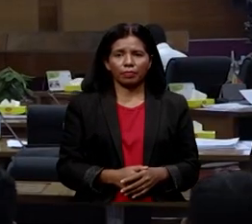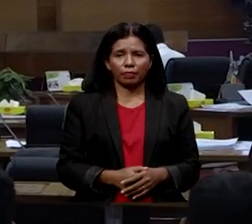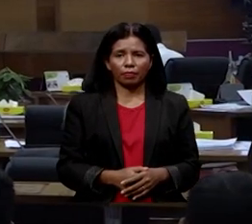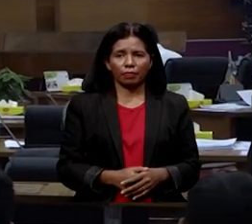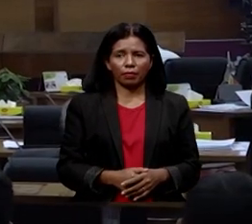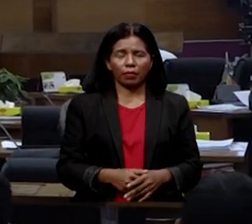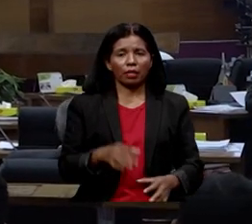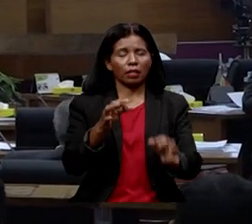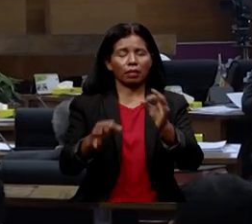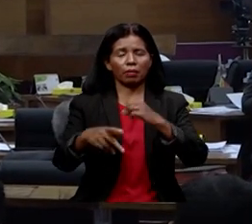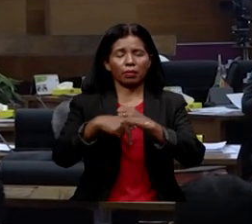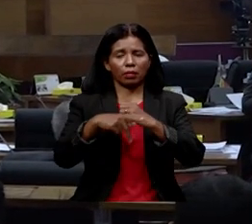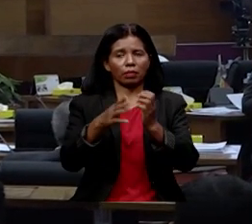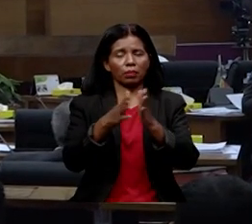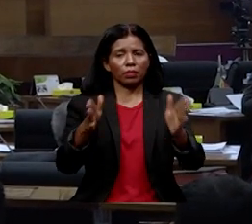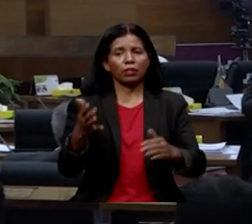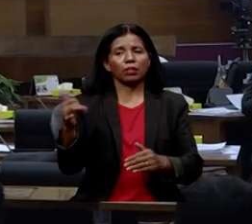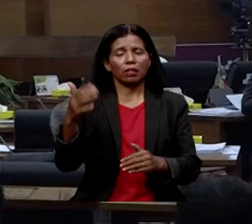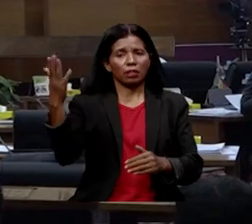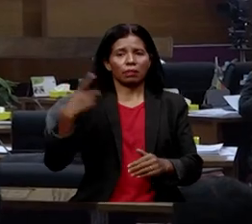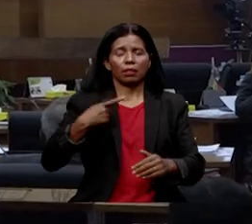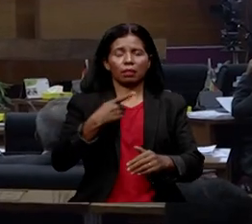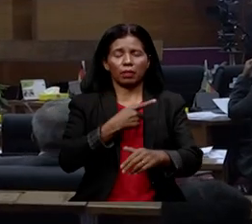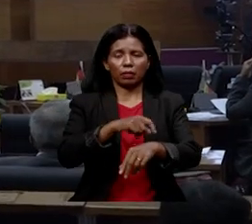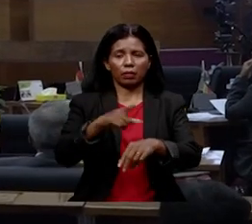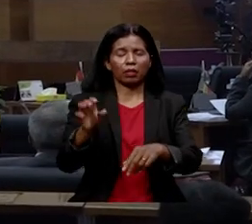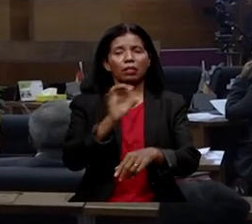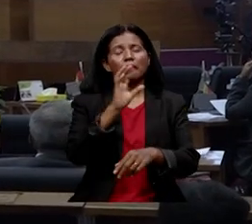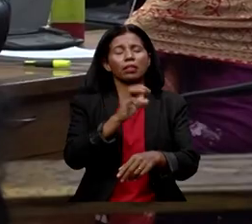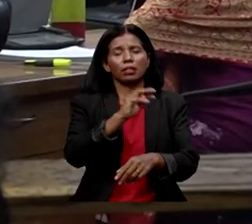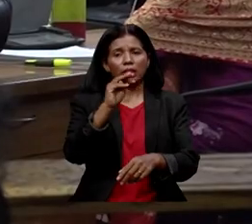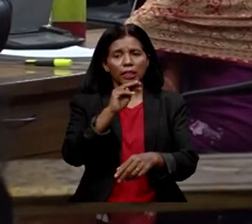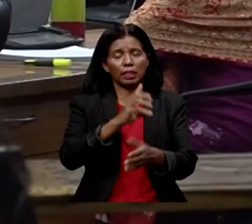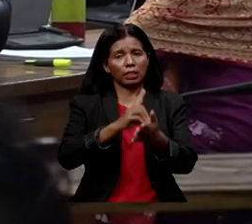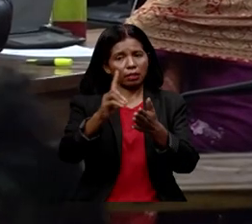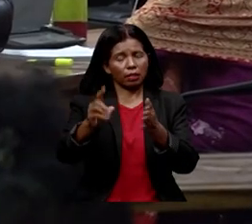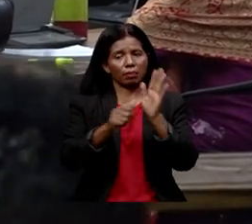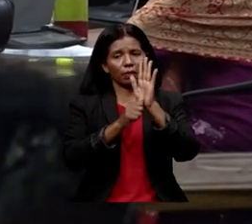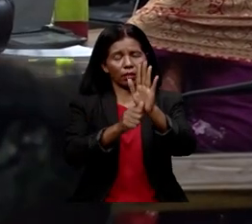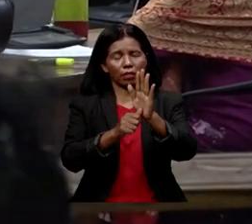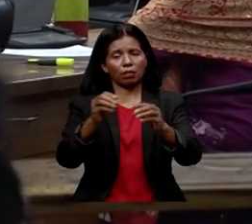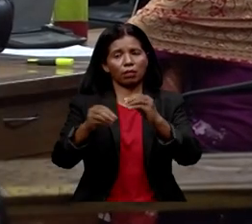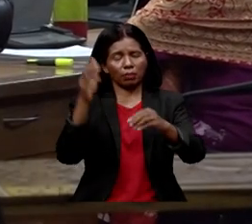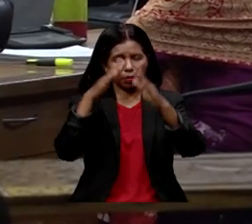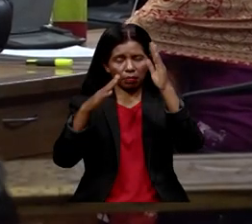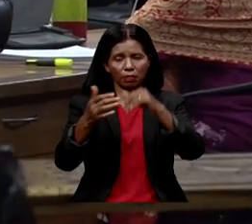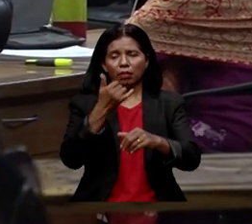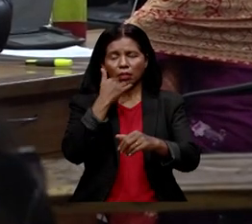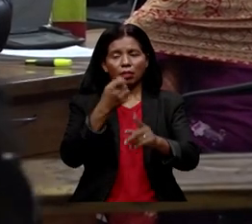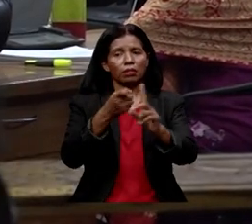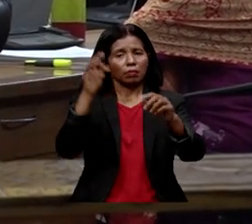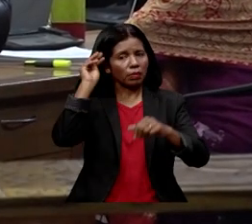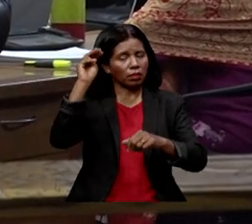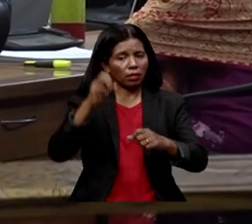Mas que bancada oposição sirva o Parlamento Nacional cada semana apresenta declaração política e plenária com o problema no falanço sirva o setor saúde, mas